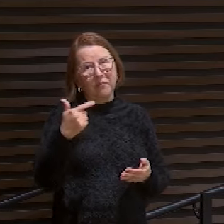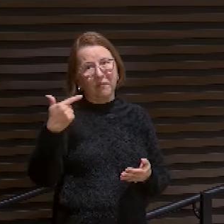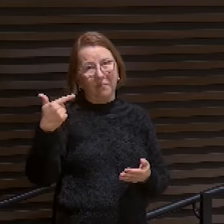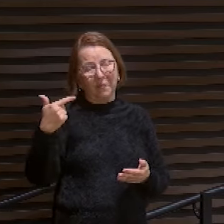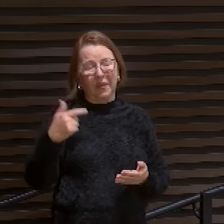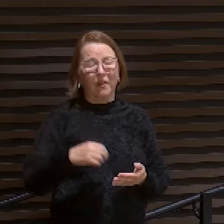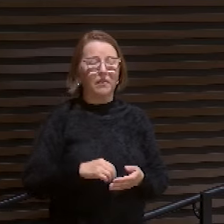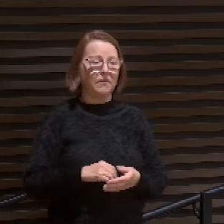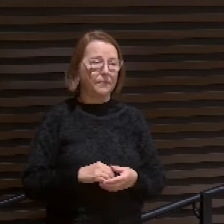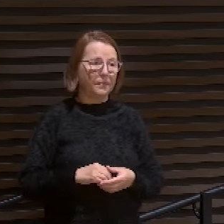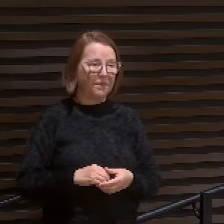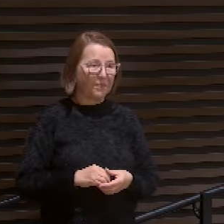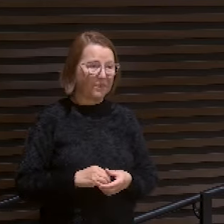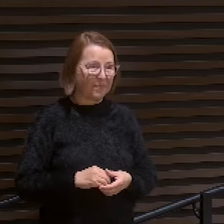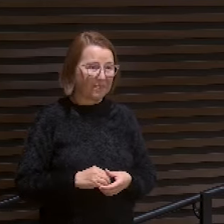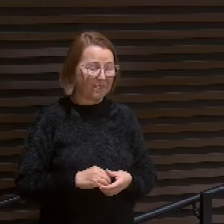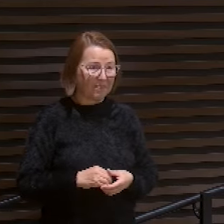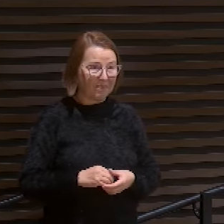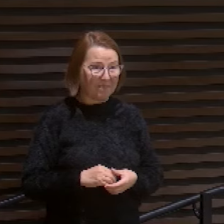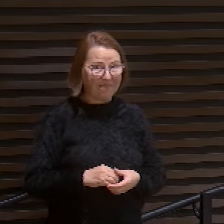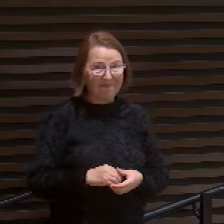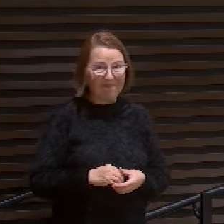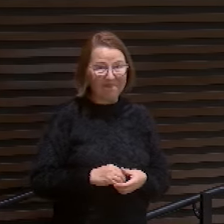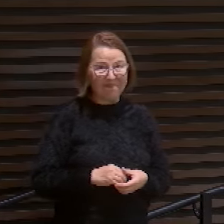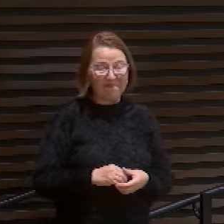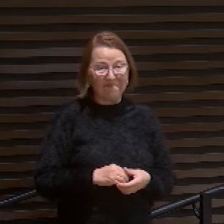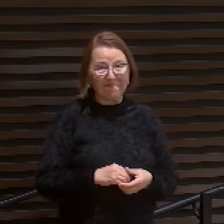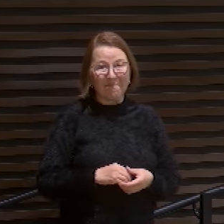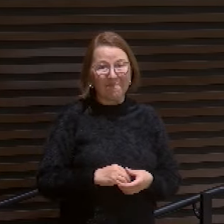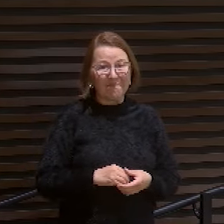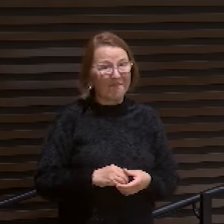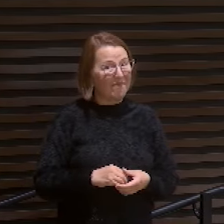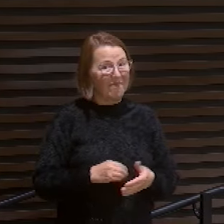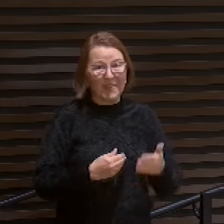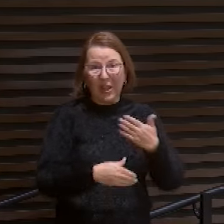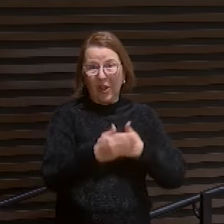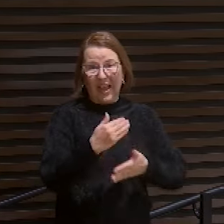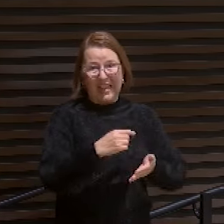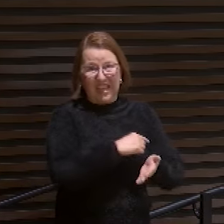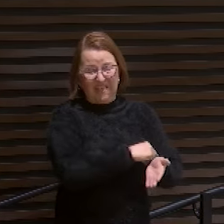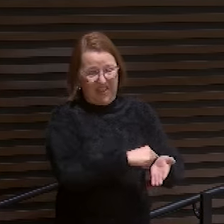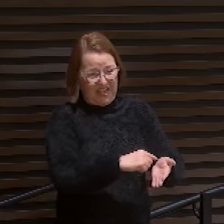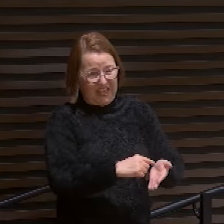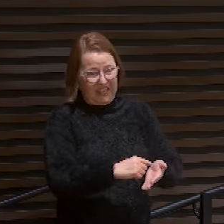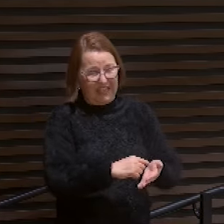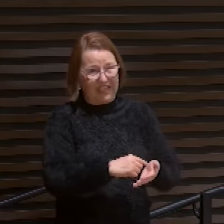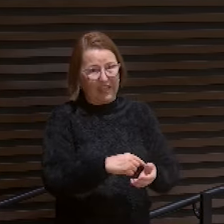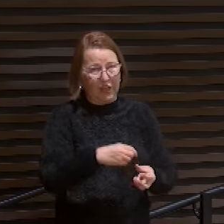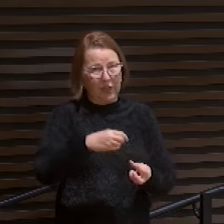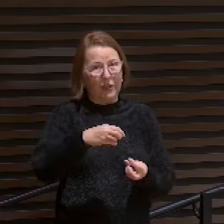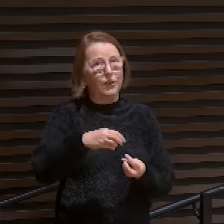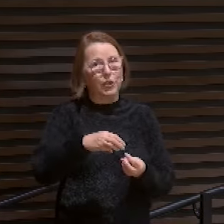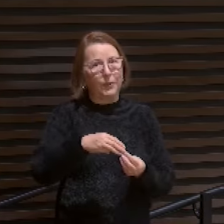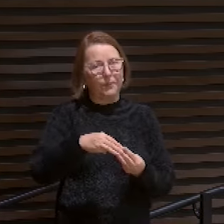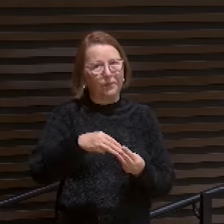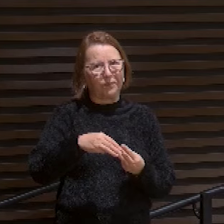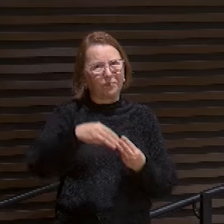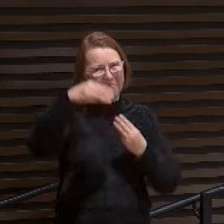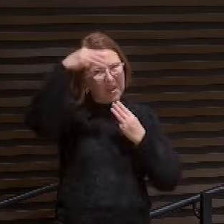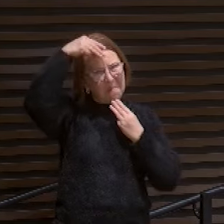Hebreus 9:12. Não por meio de sangue de bodes e